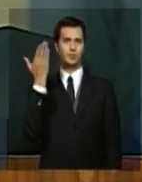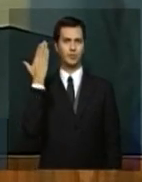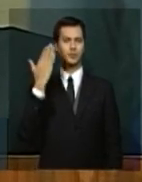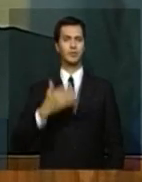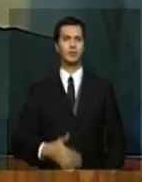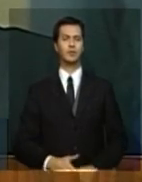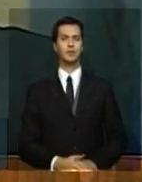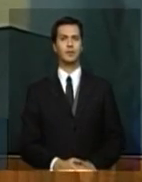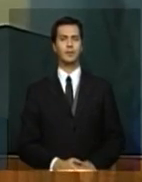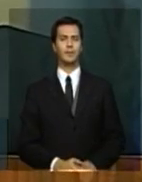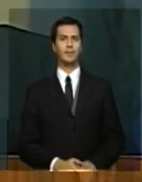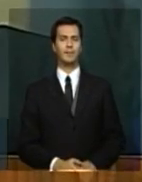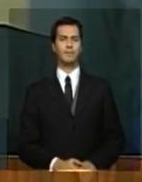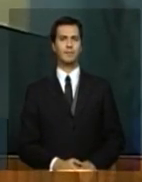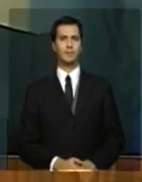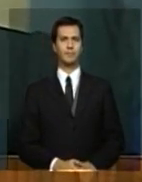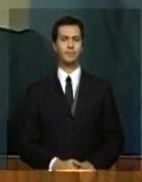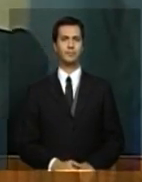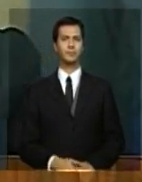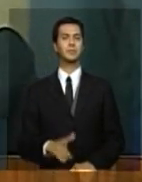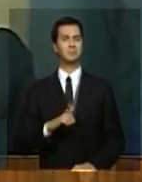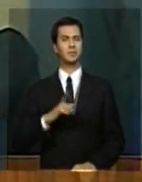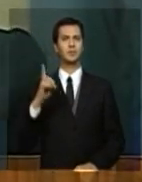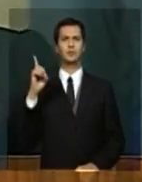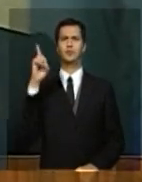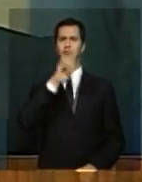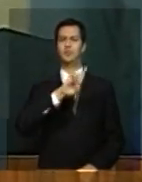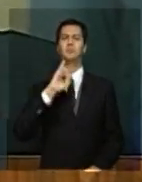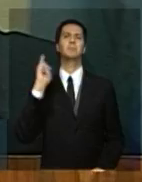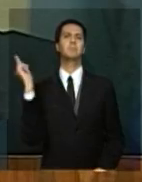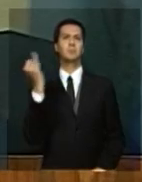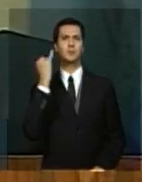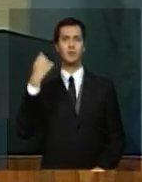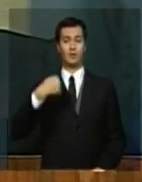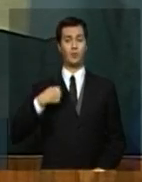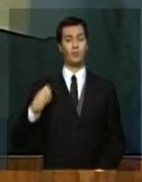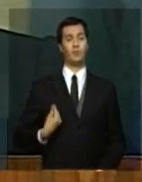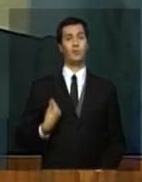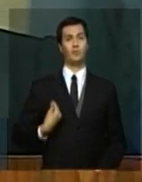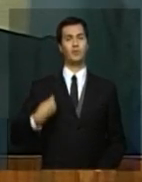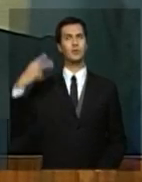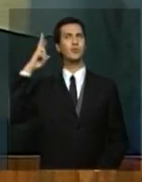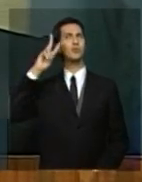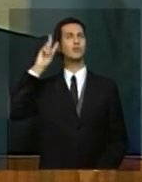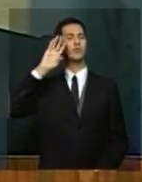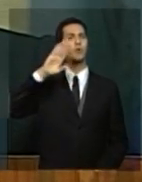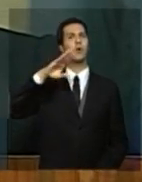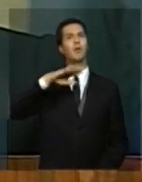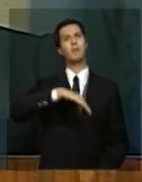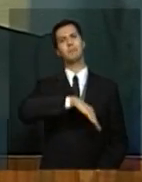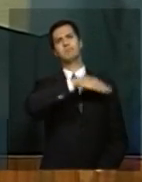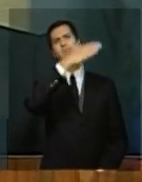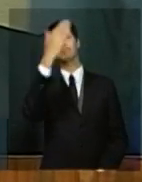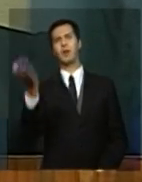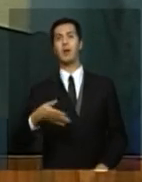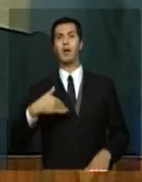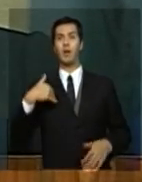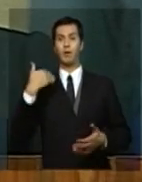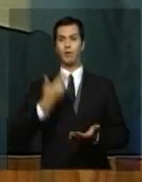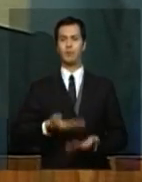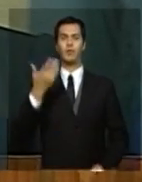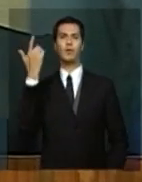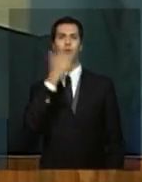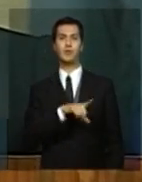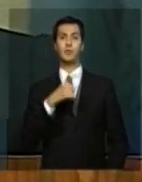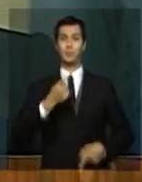foi talvez o dia mais importante da minha história de vida eu que